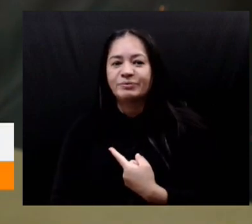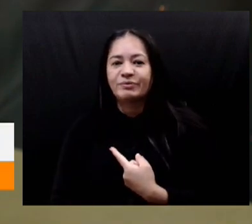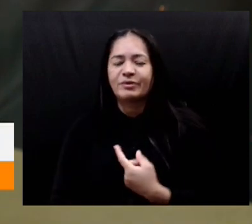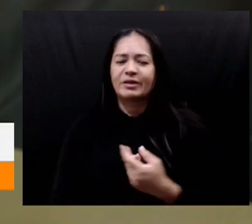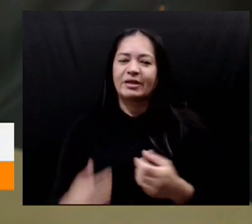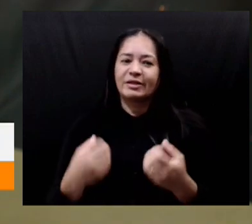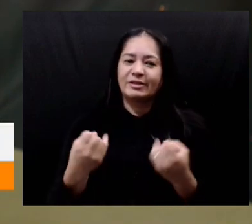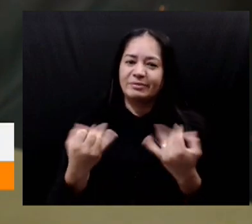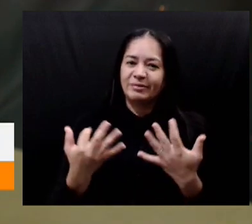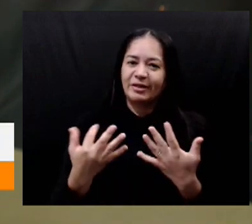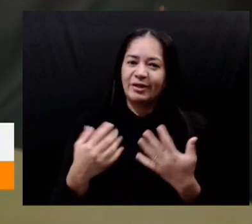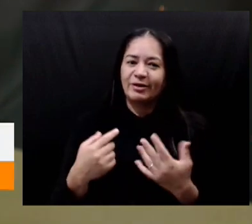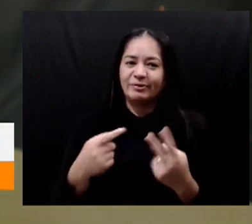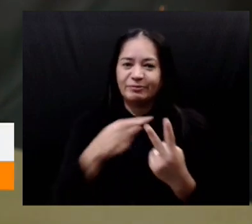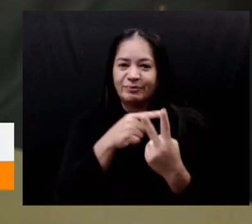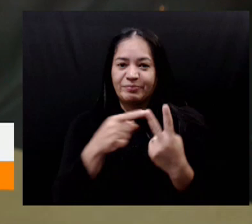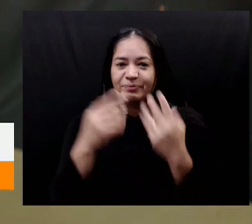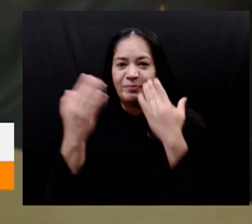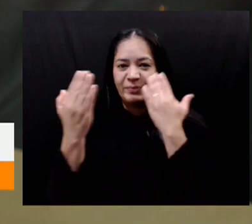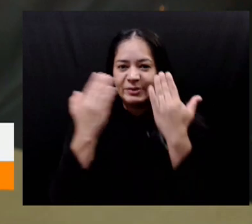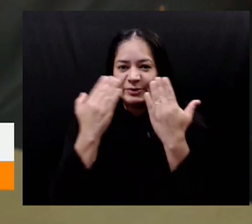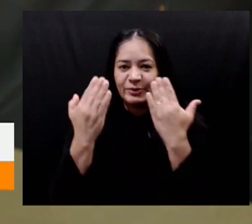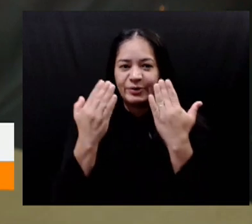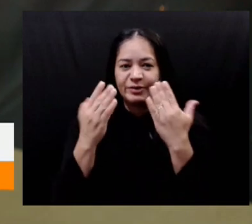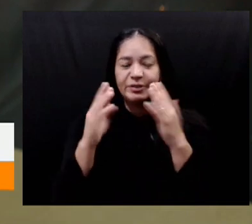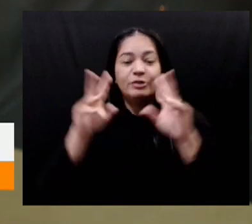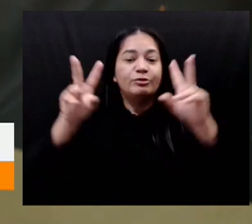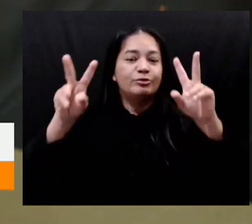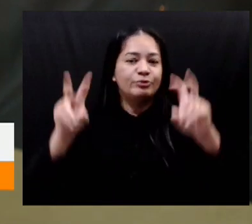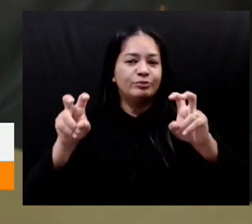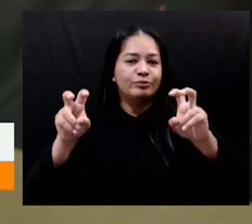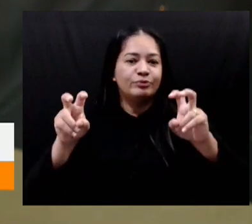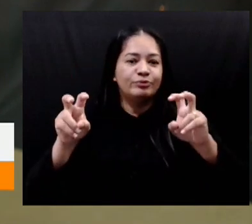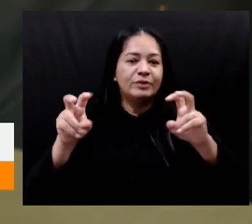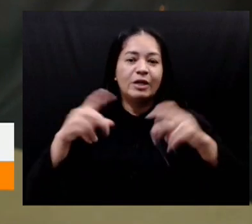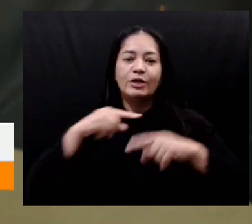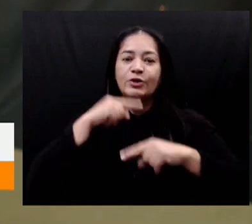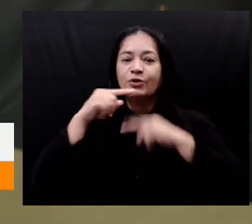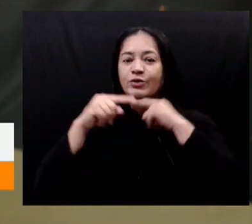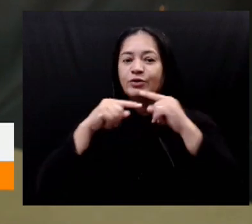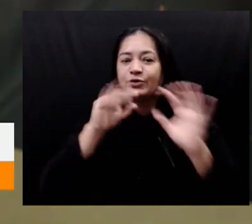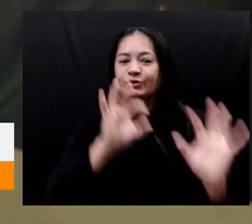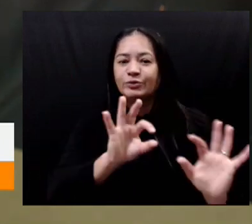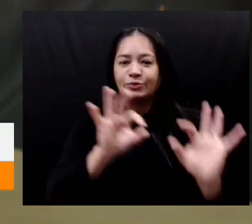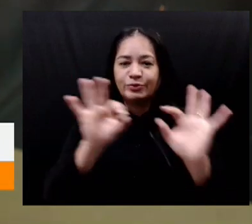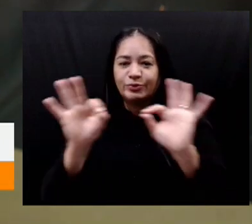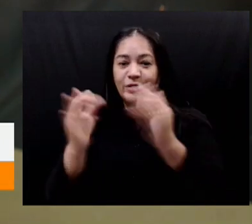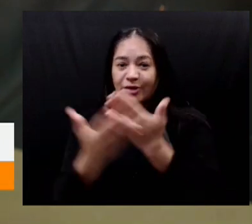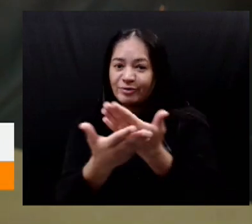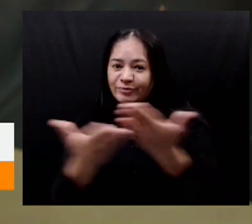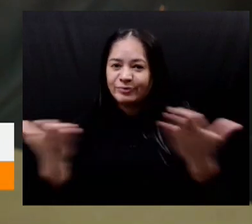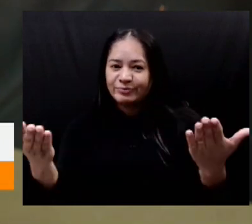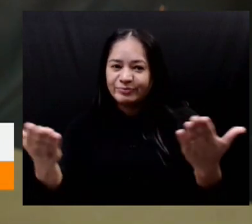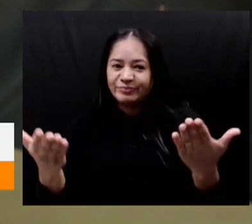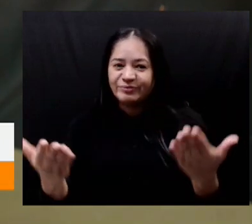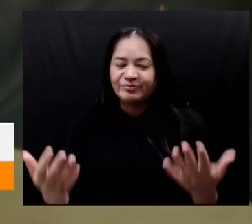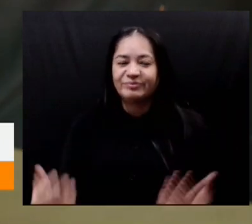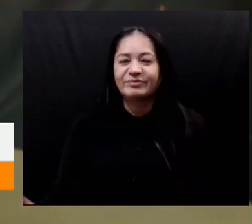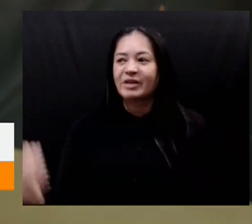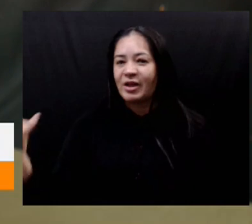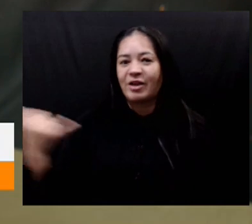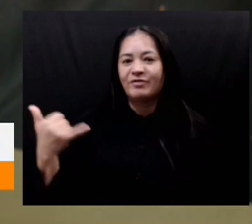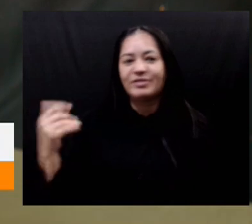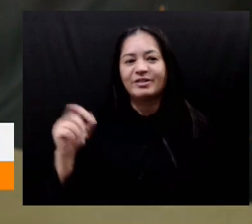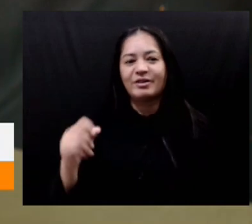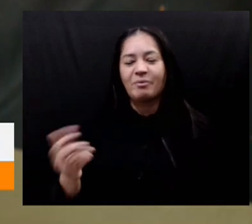nossas psicólogas sobre as dúvidas dos nossos telespectadores. A produção está me avisando aqui, vamos lá então. Hoje a